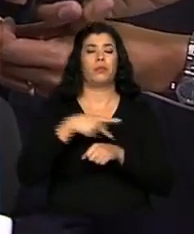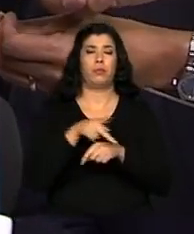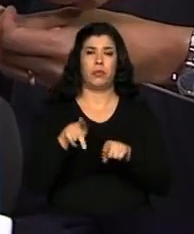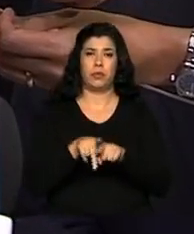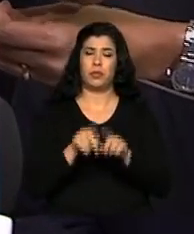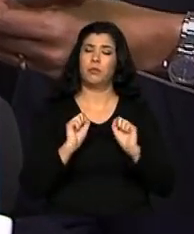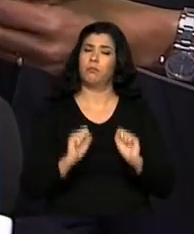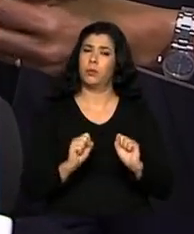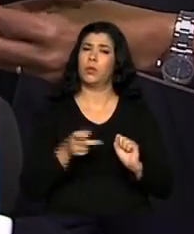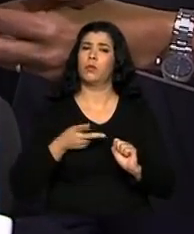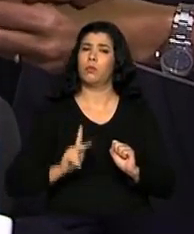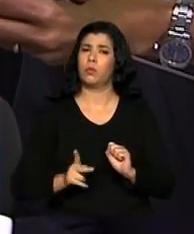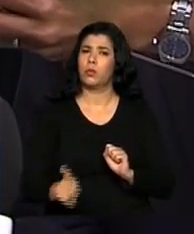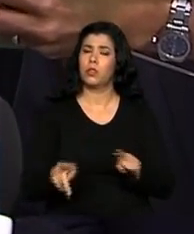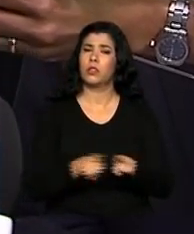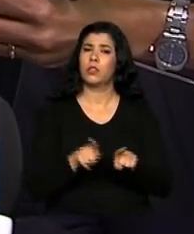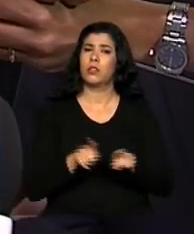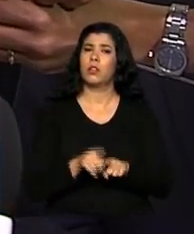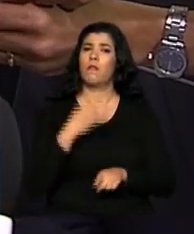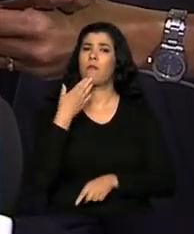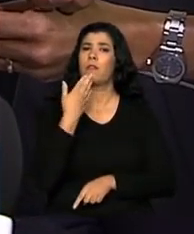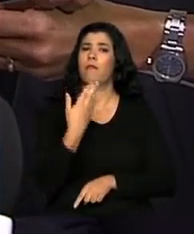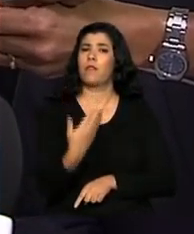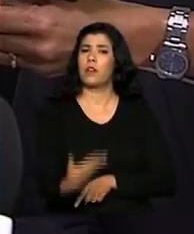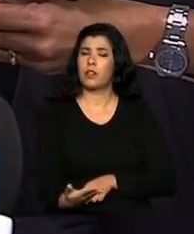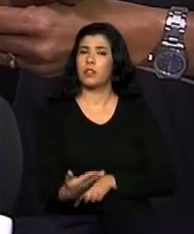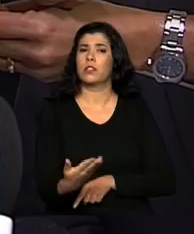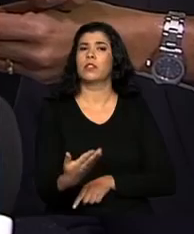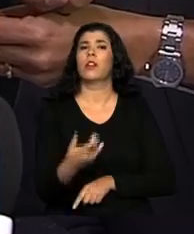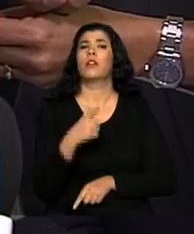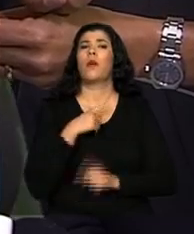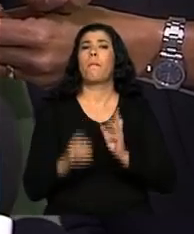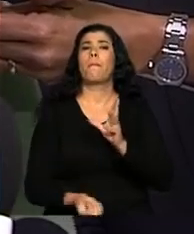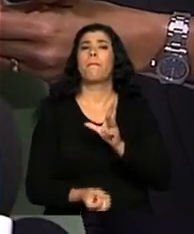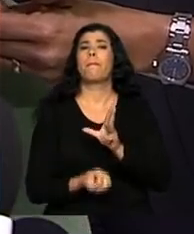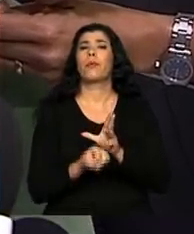Nós continuamos privilegiando a agricultura de baixo carbono,